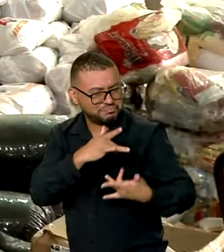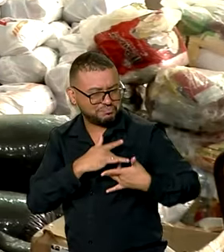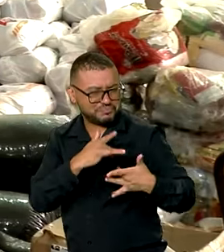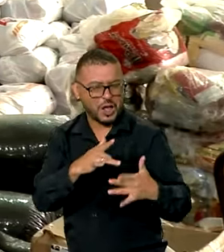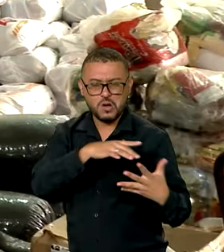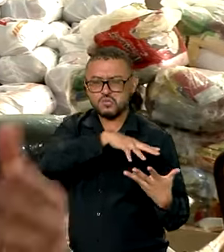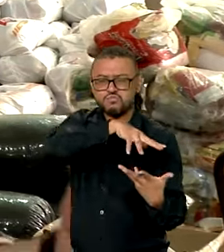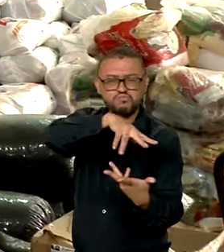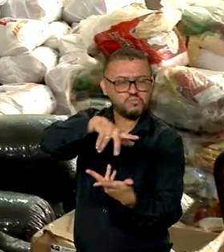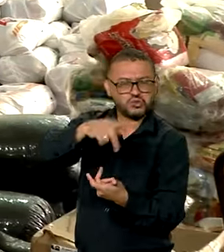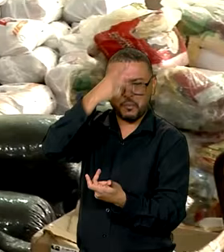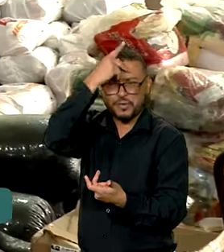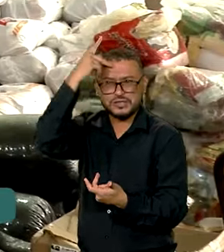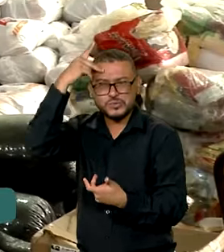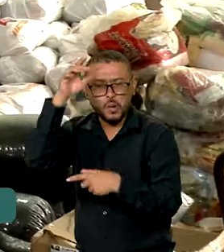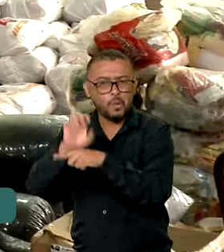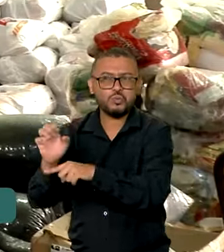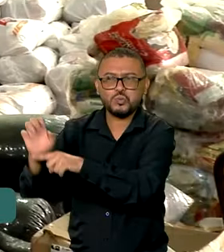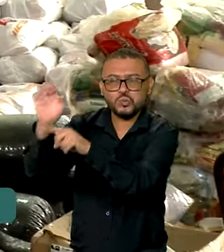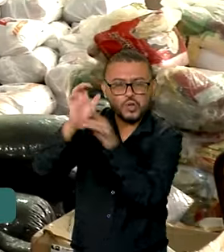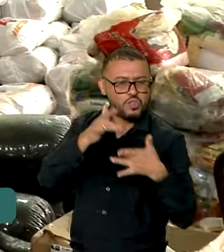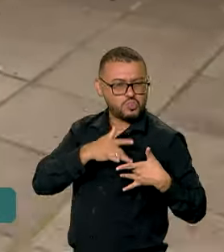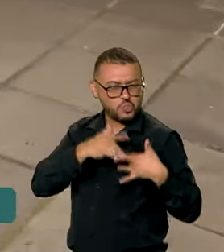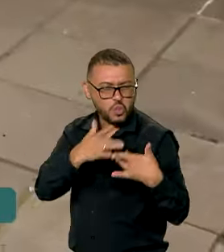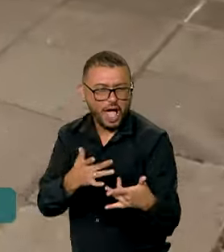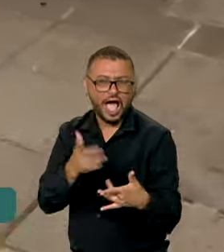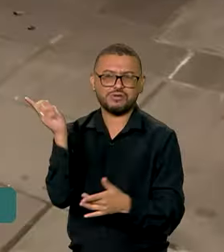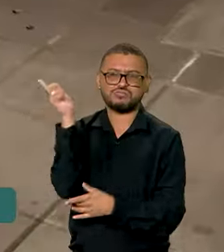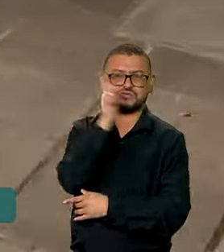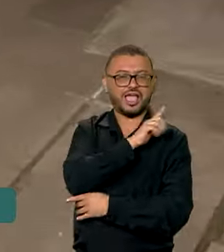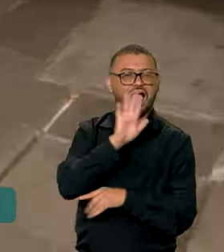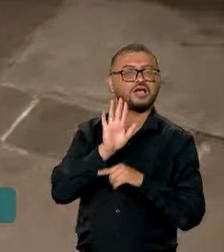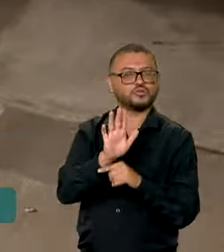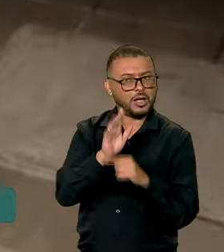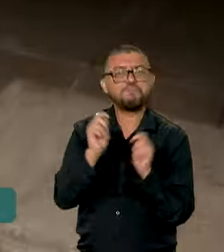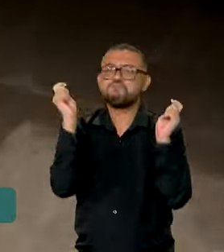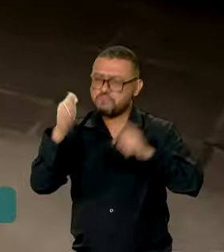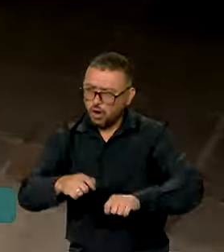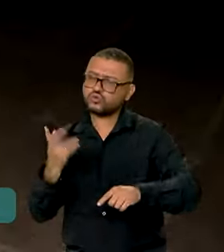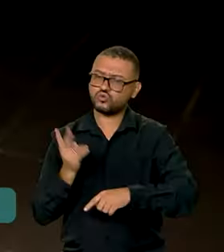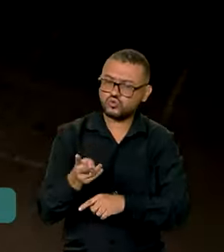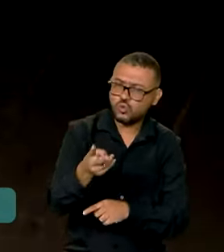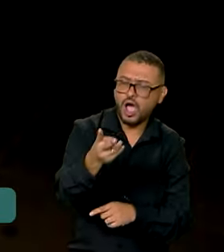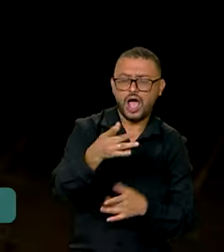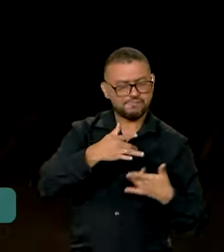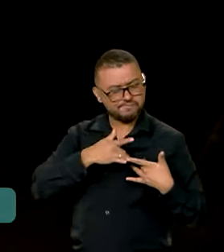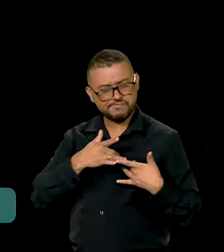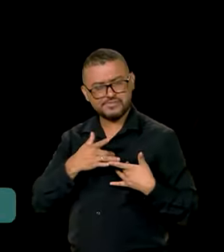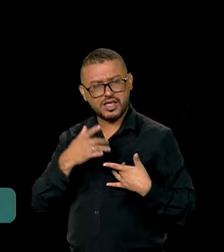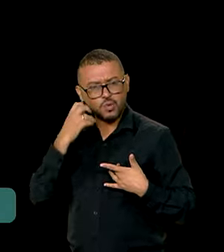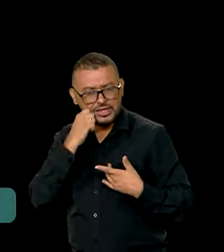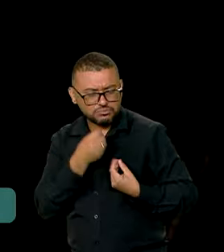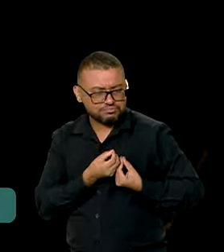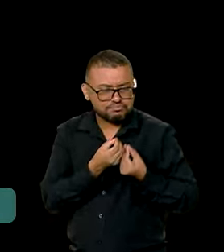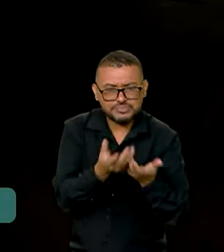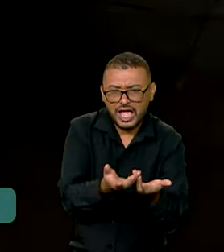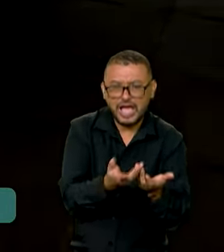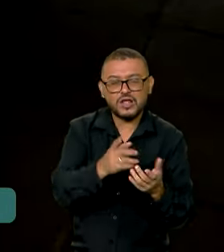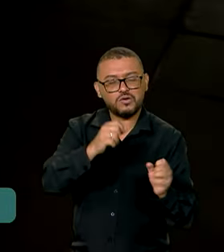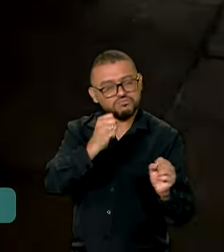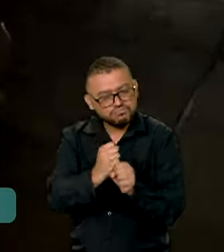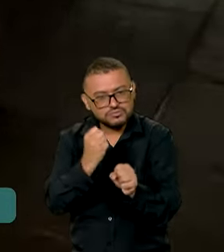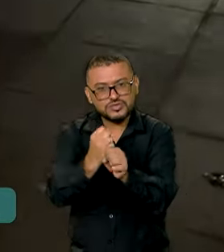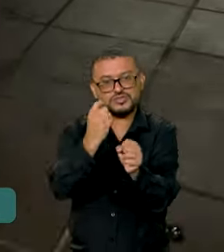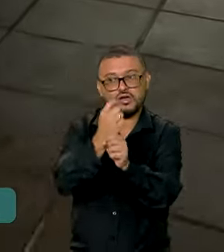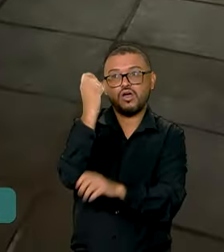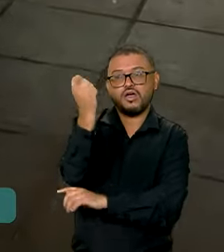mundo todo, dos outros estados do Brasil, tem feito toda a diferença. Continuem doando, gente. A gente está reconstruindo o Rio Grande do Sul, isso